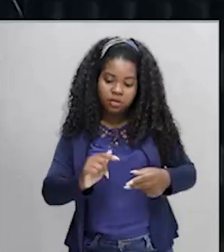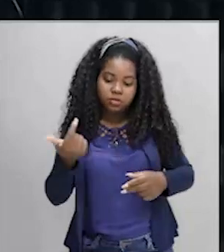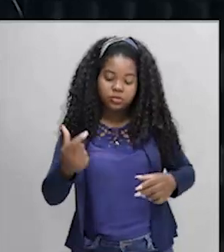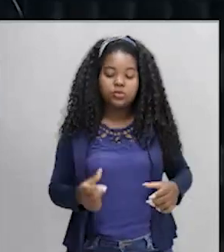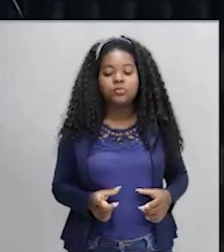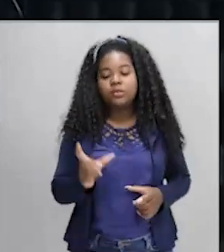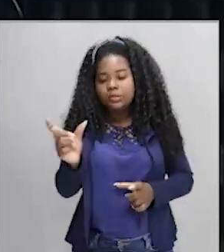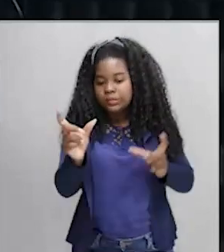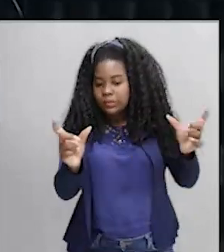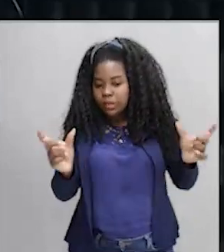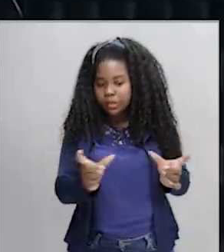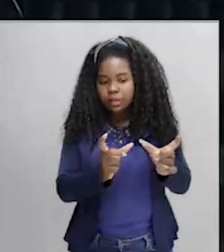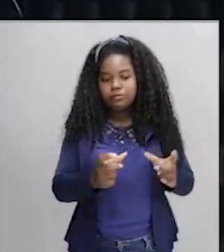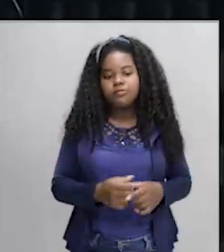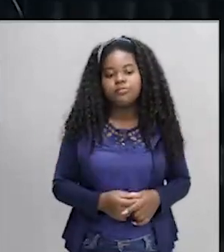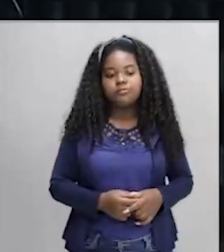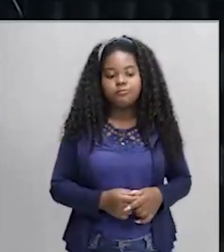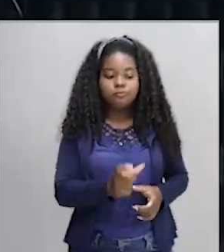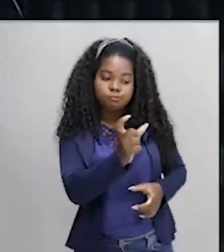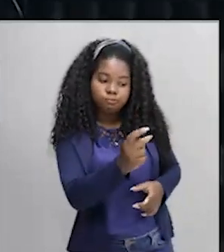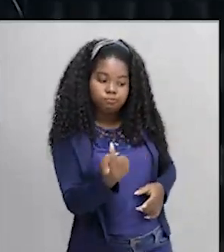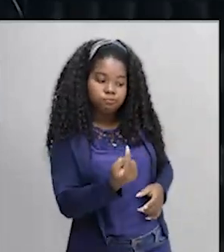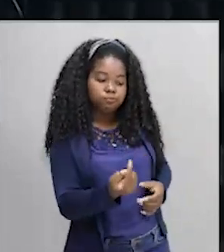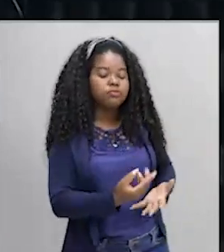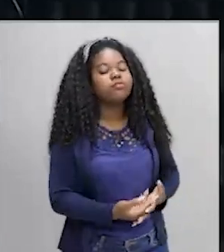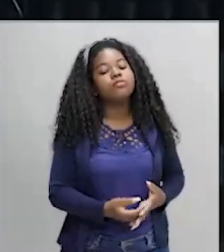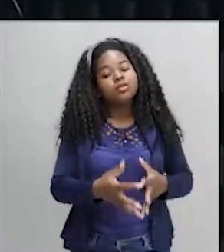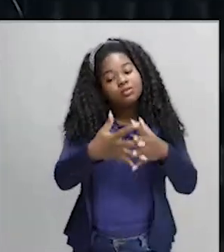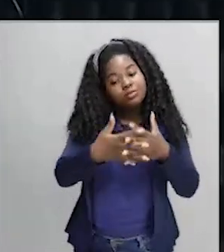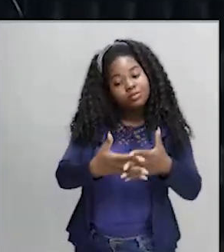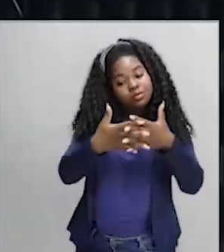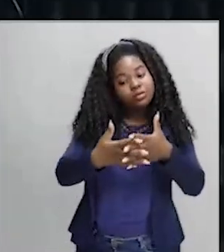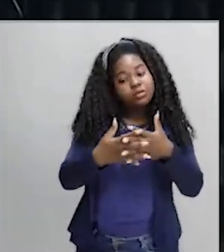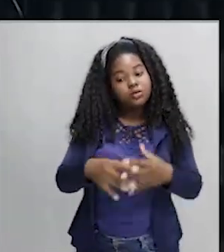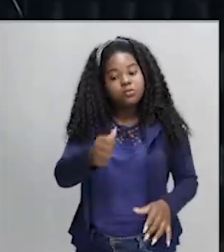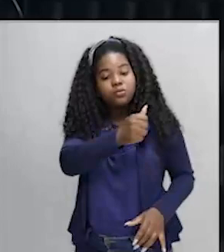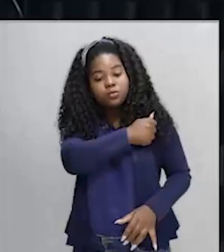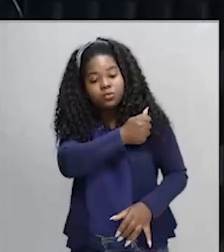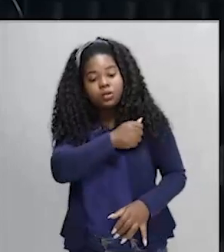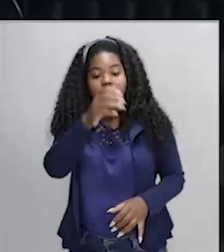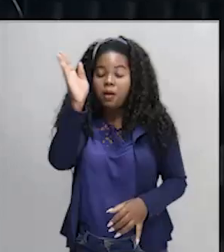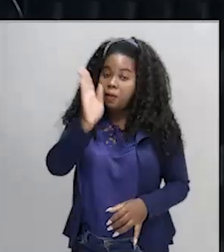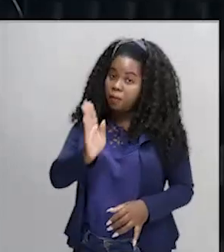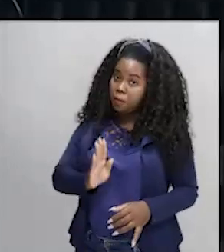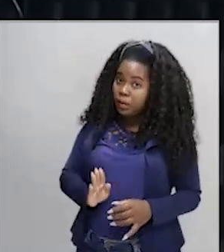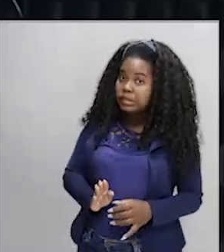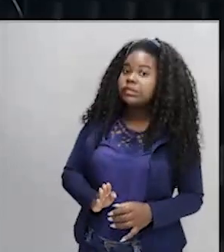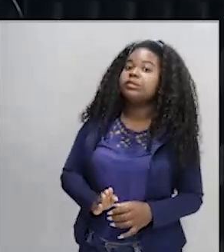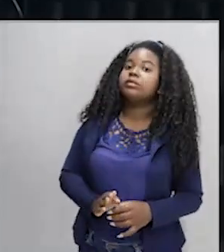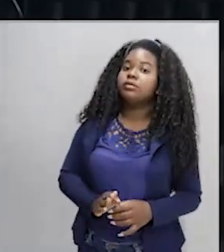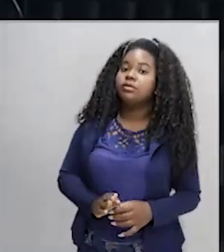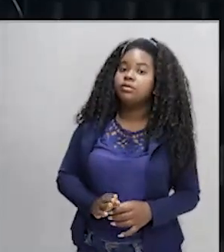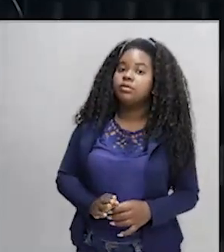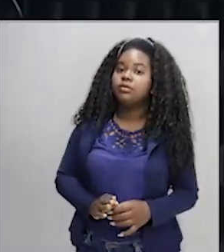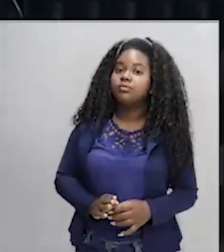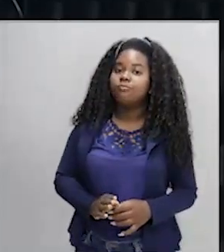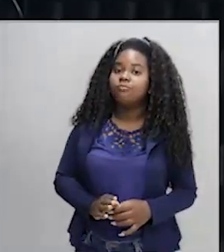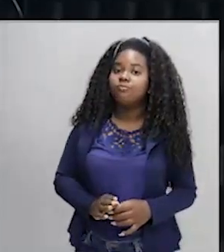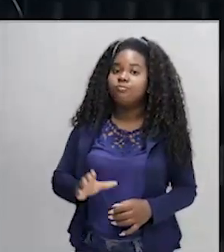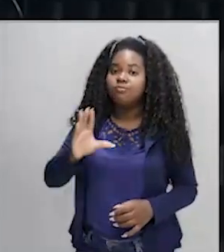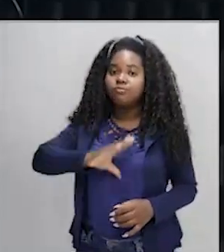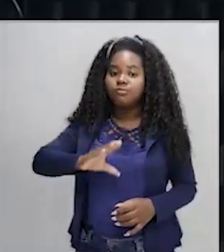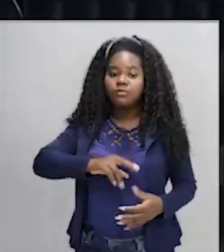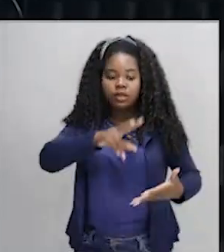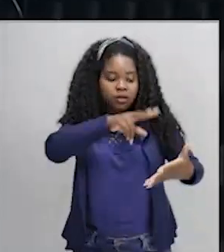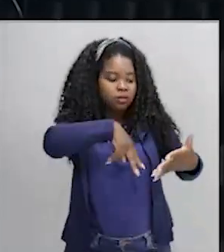palavra isoladamente, tá bom? E é isso que causa várias confusões quando o aluno brasileiro, que fala português, está fazendo